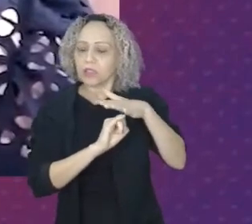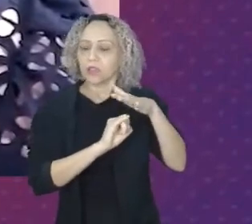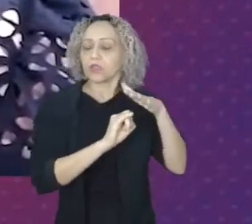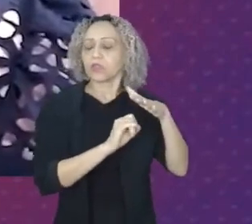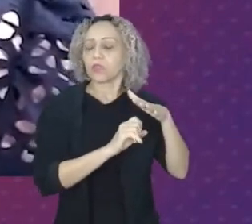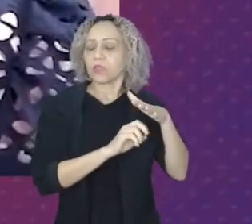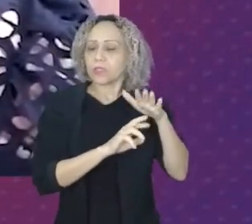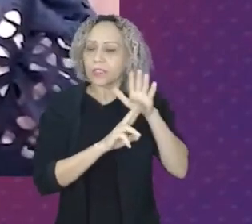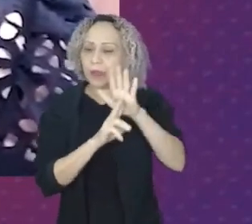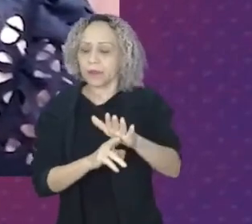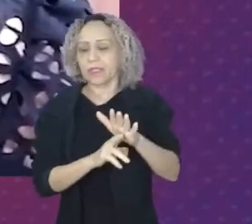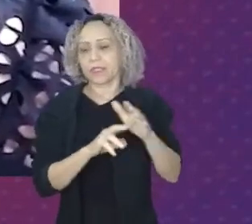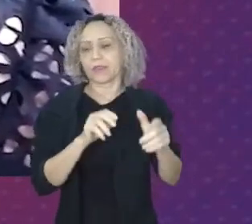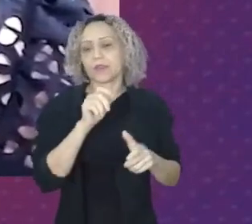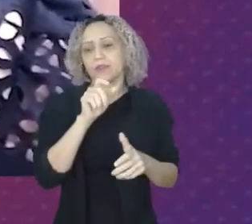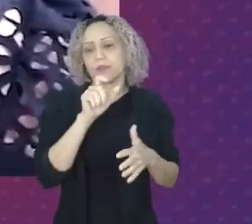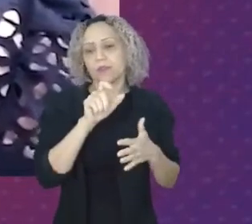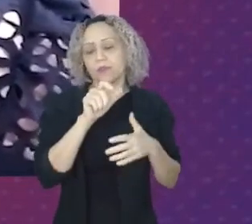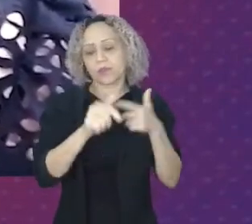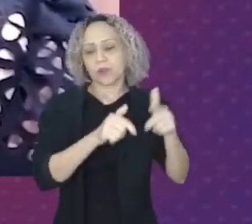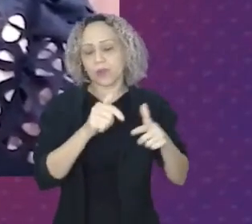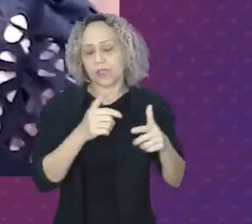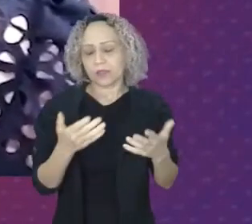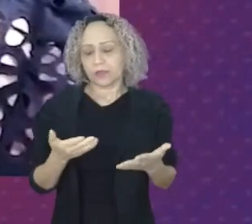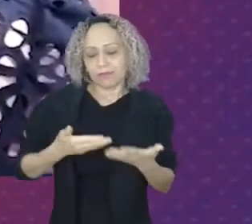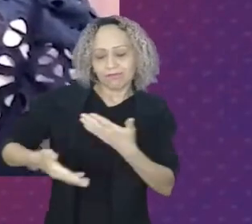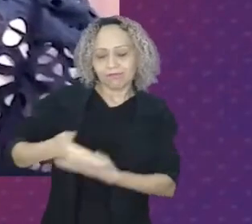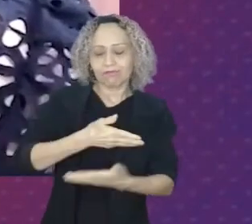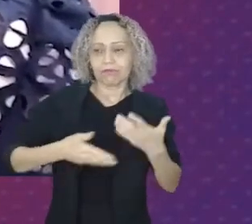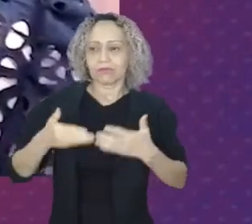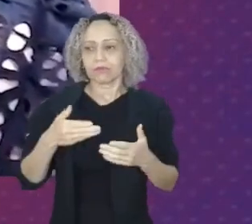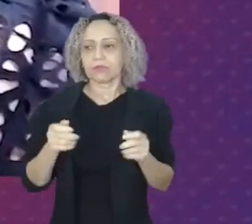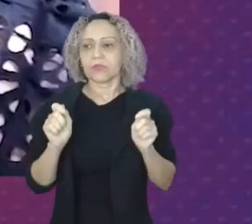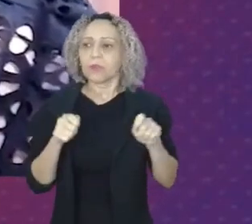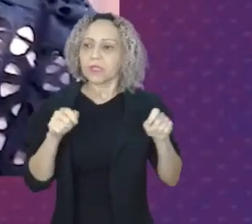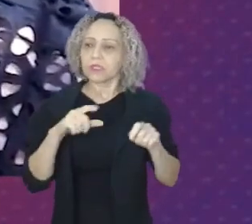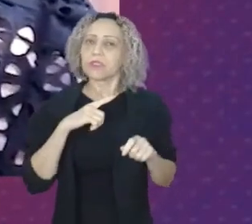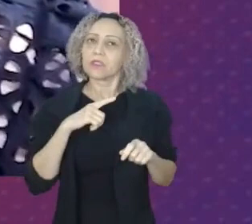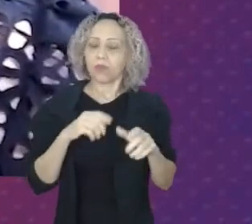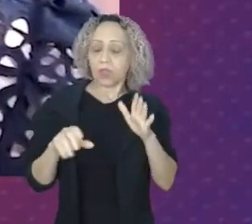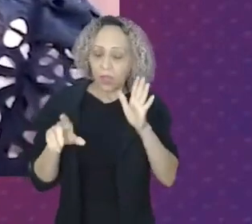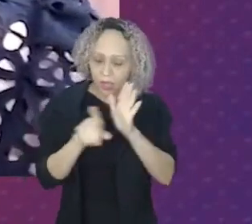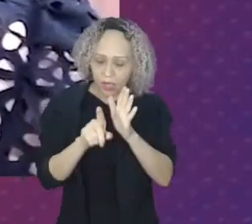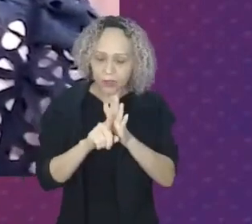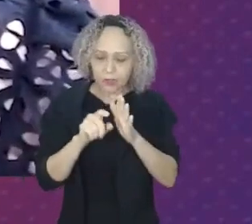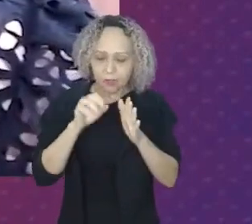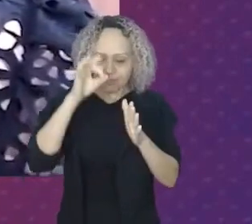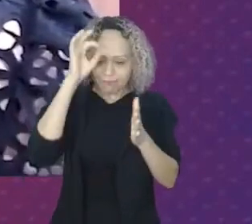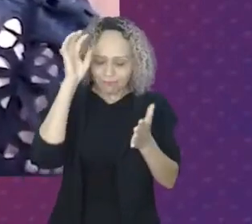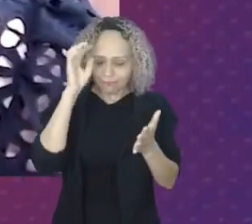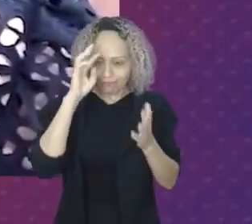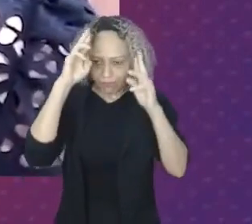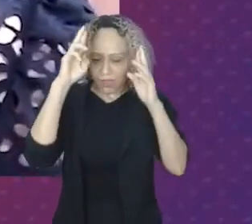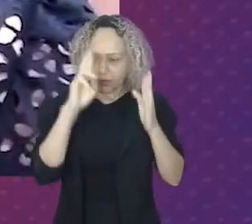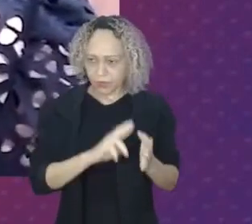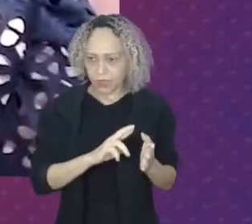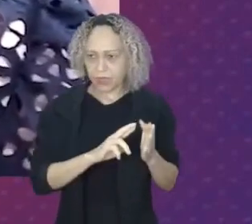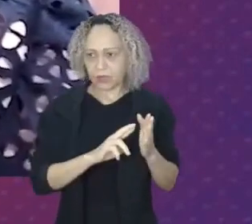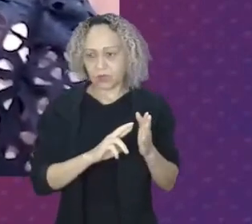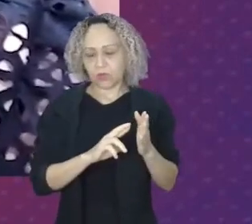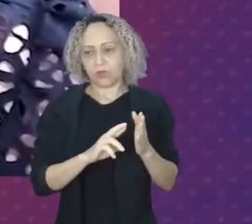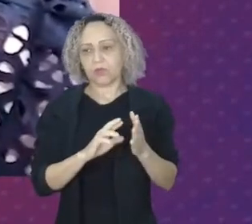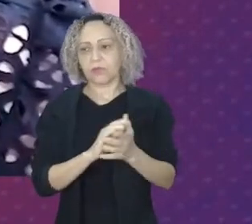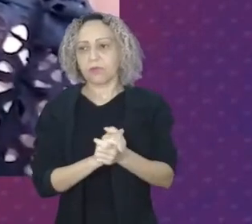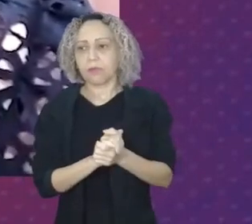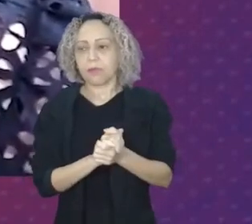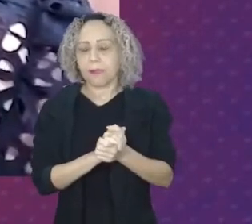orientar, conscientizar, mas se não tiver, aí vai ter que ter a aplicação da lei, né? Lei que passou a ser ignorada nos